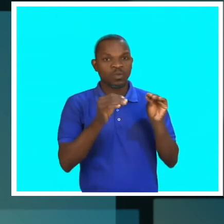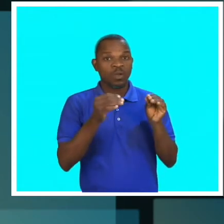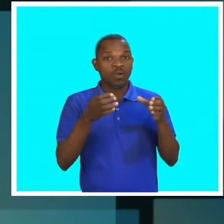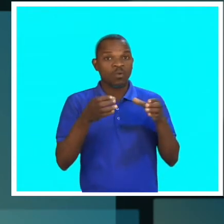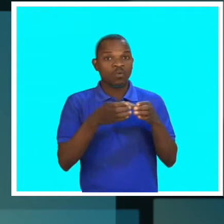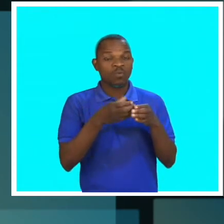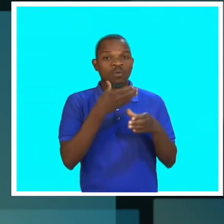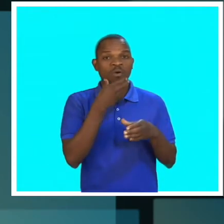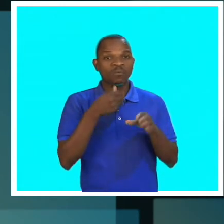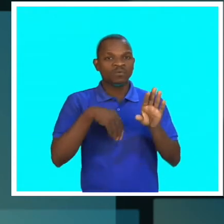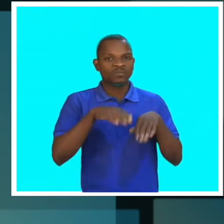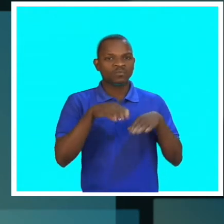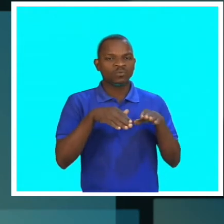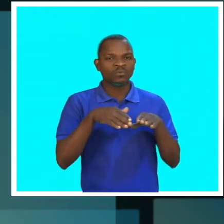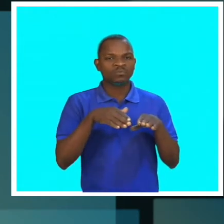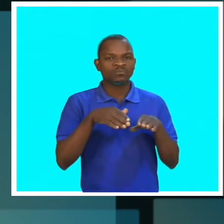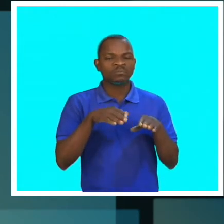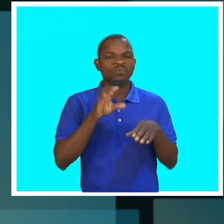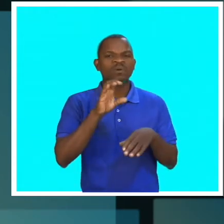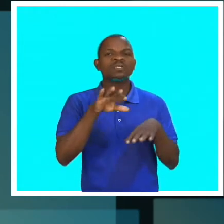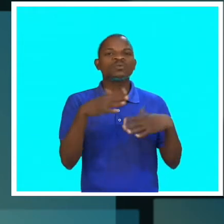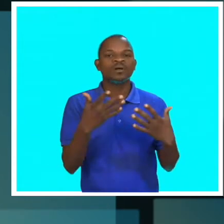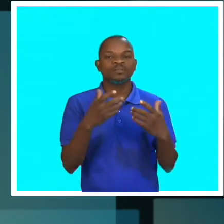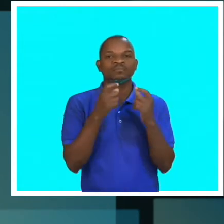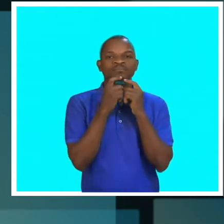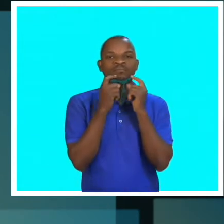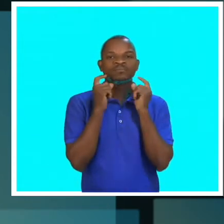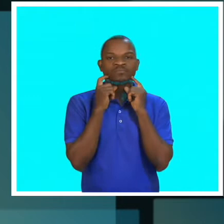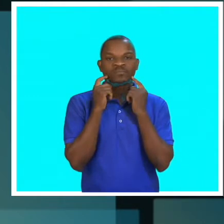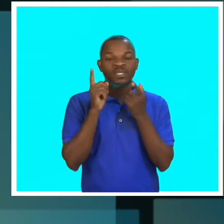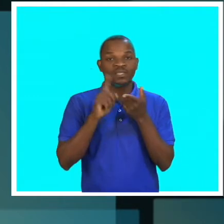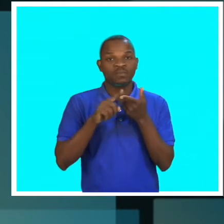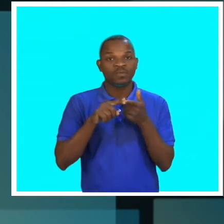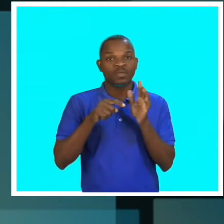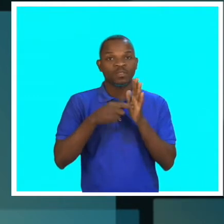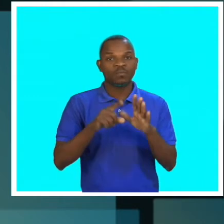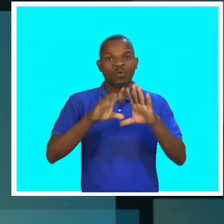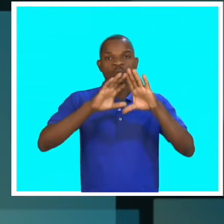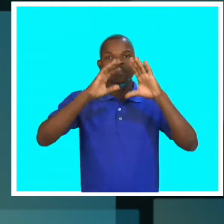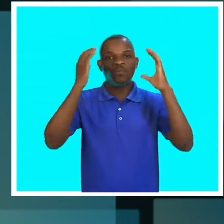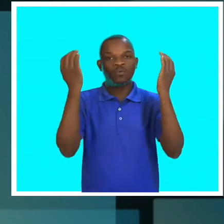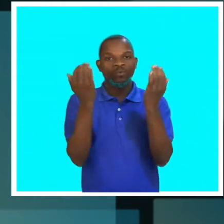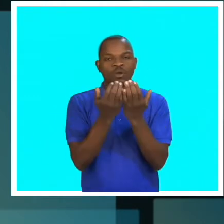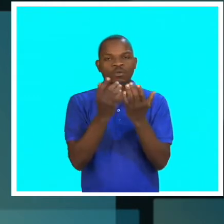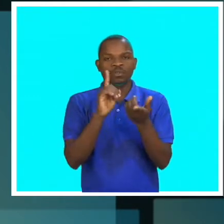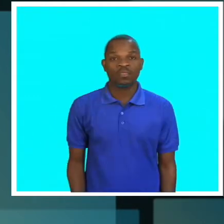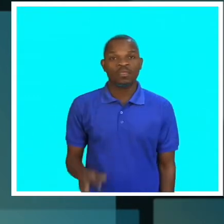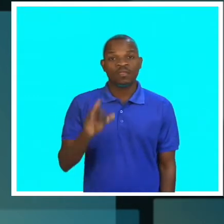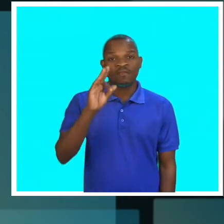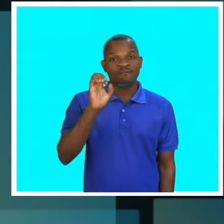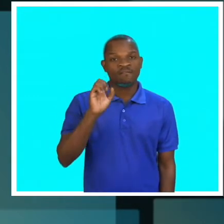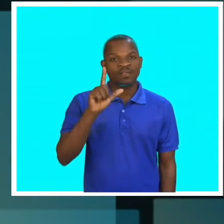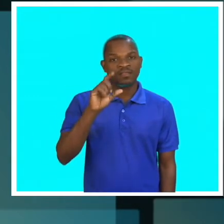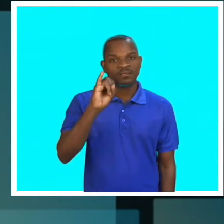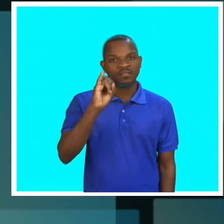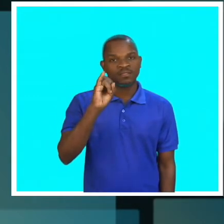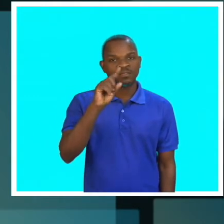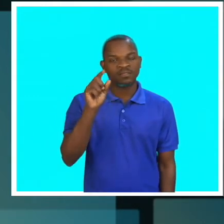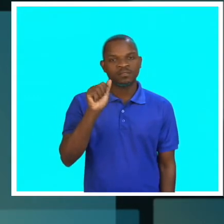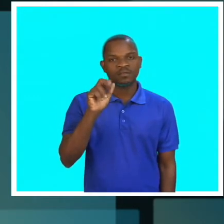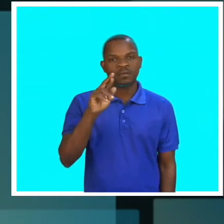de futebol, qual é o país? É Moçambique. A nível mundial, de certeza que o país também está lá. Felizarda